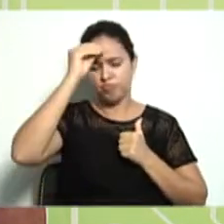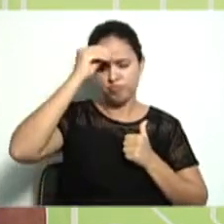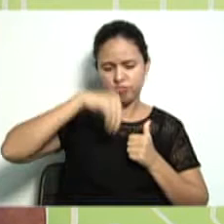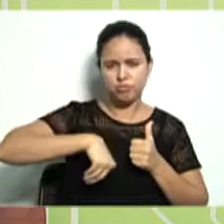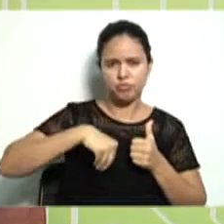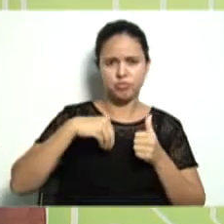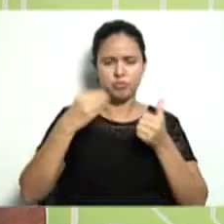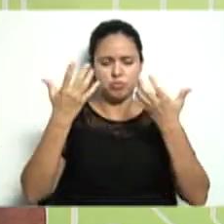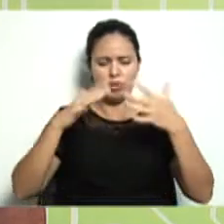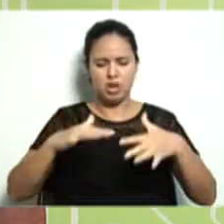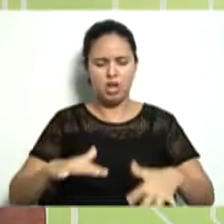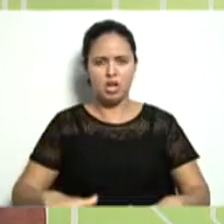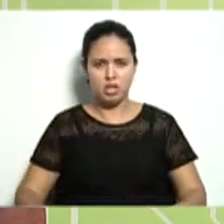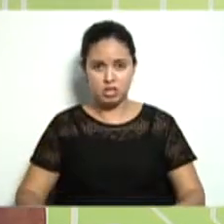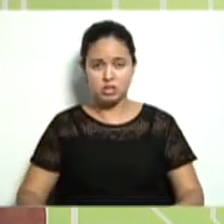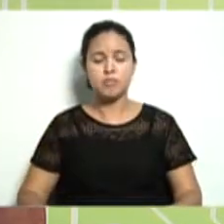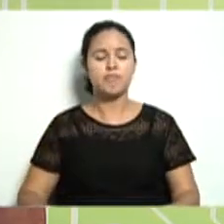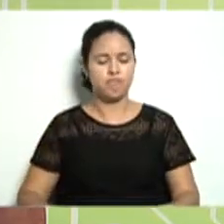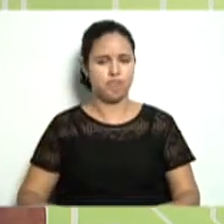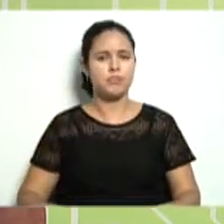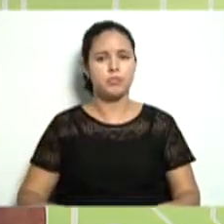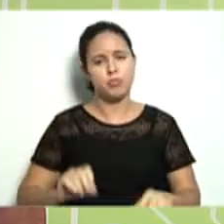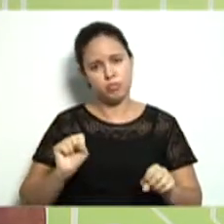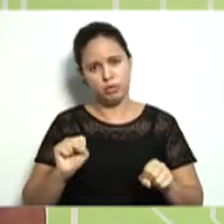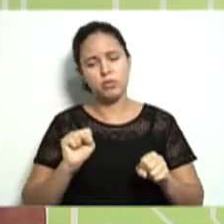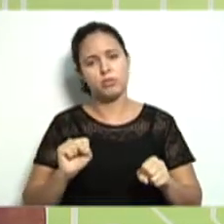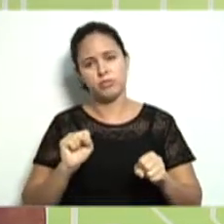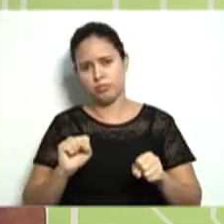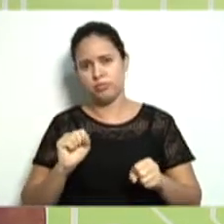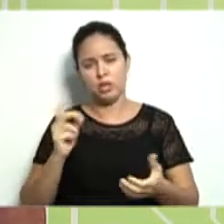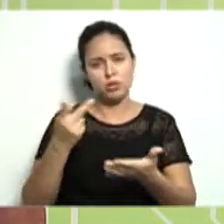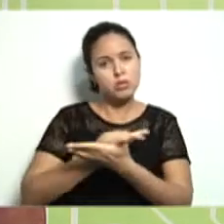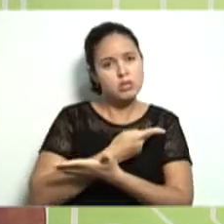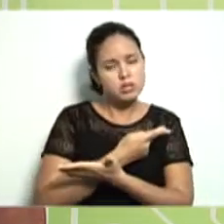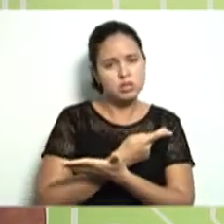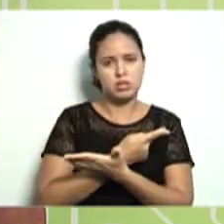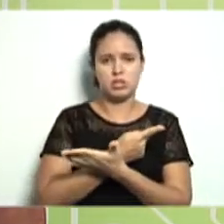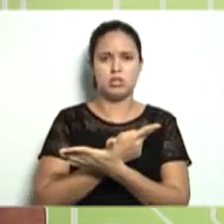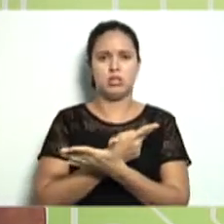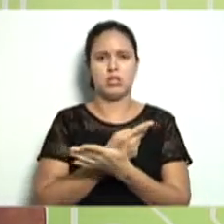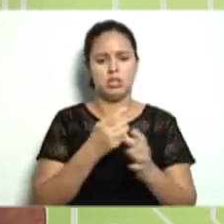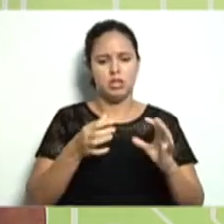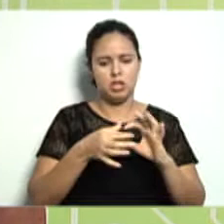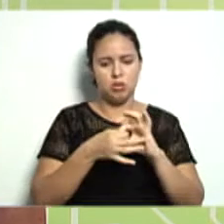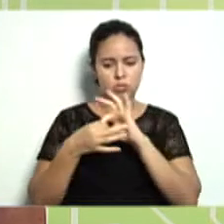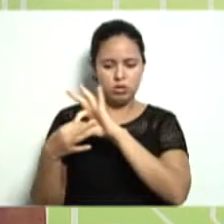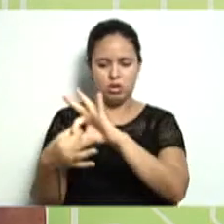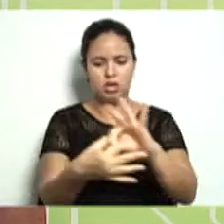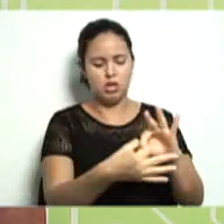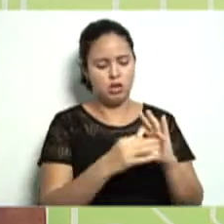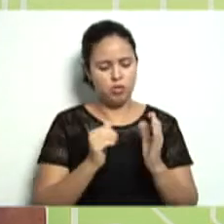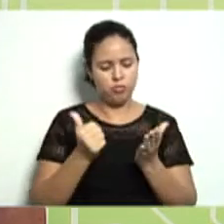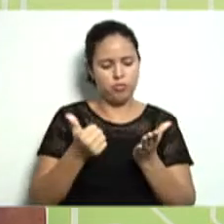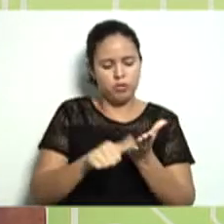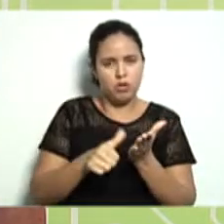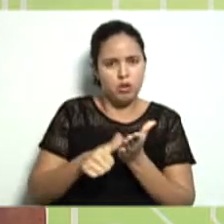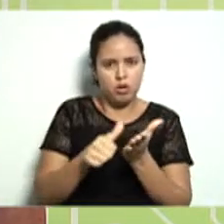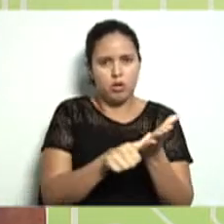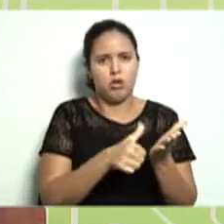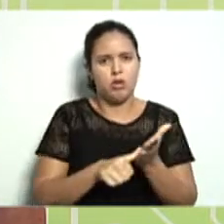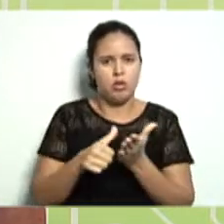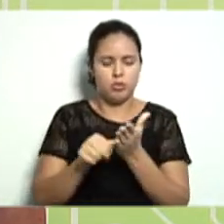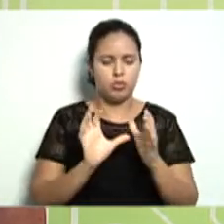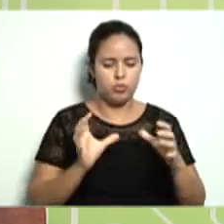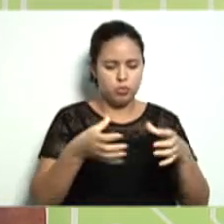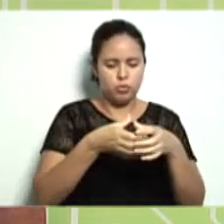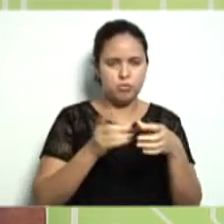talvez prejudicar a conexão e a união de todos os cooperados. Então é importante que nós façamos o